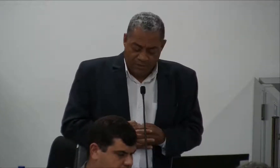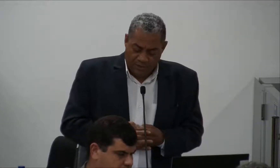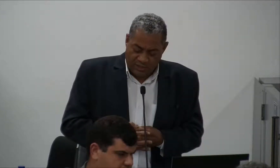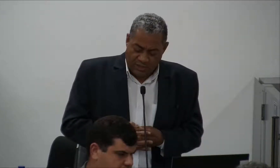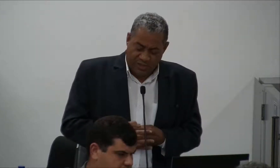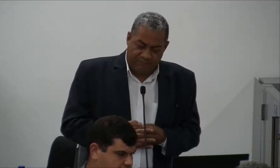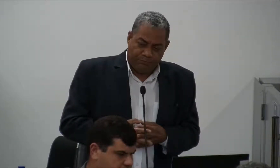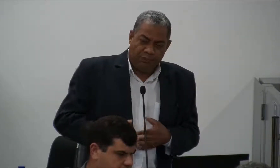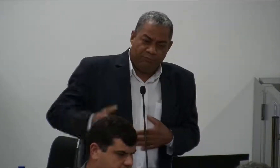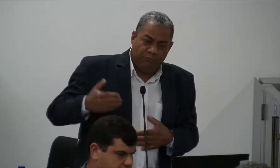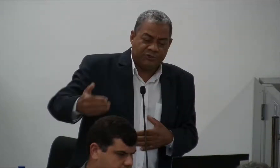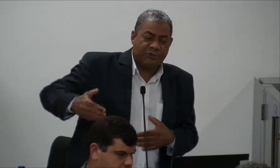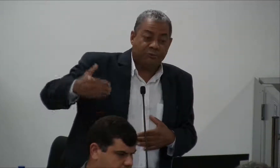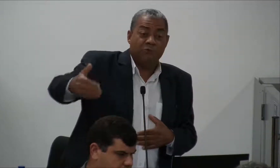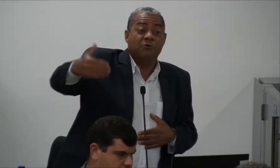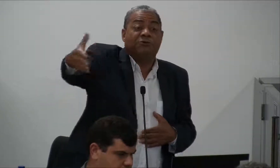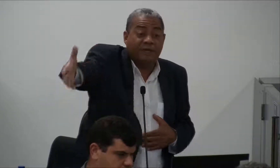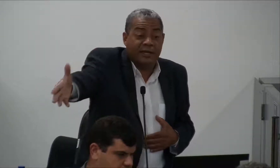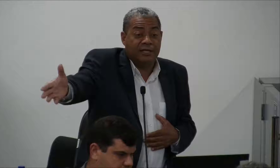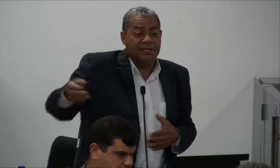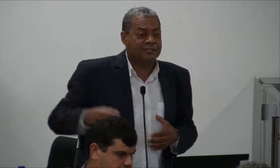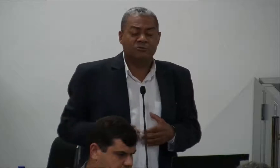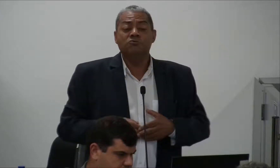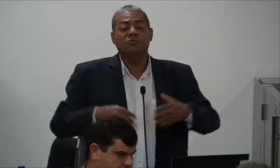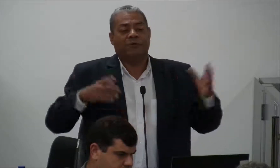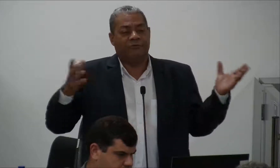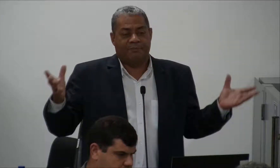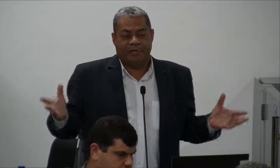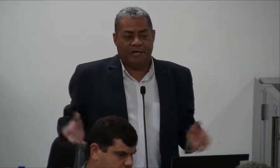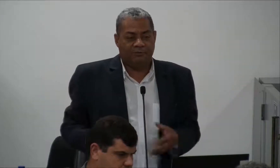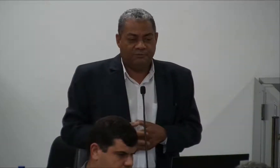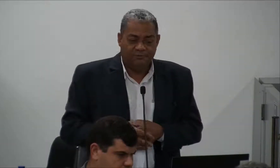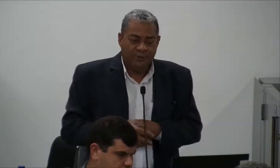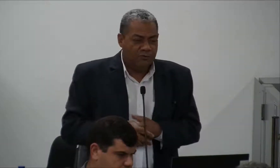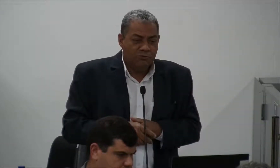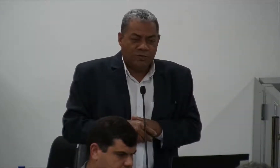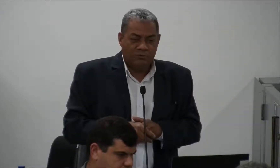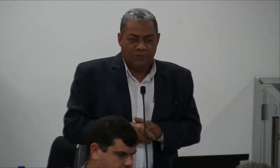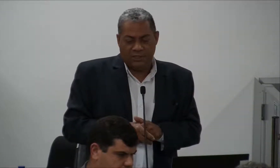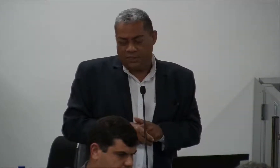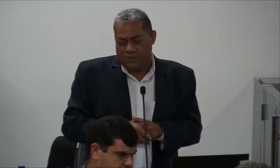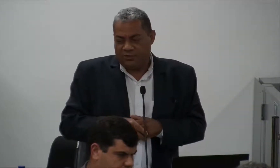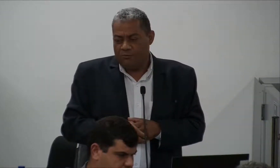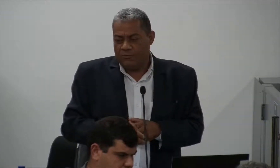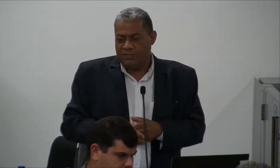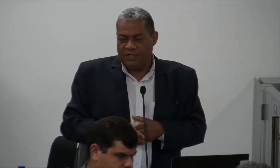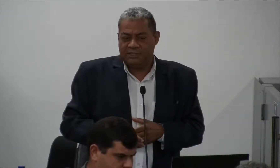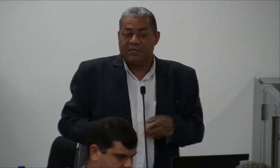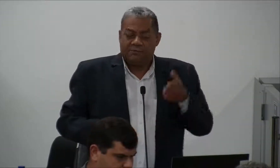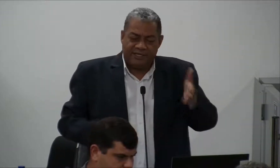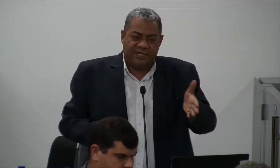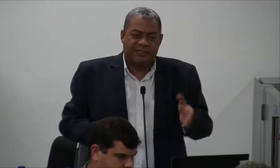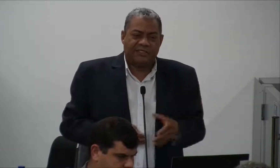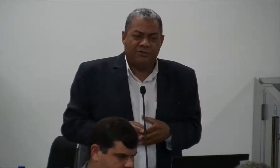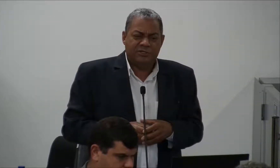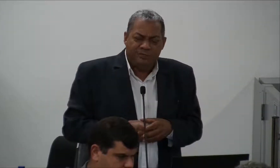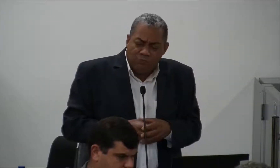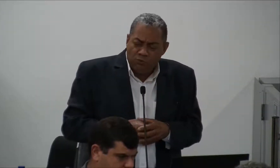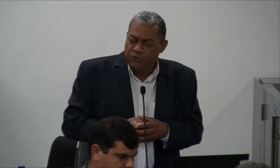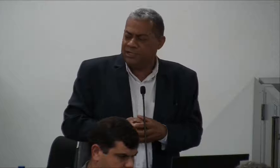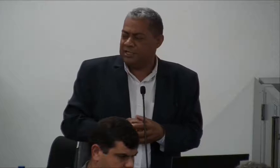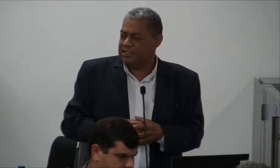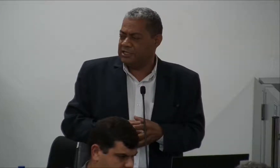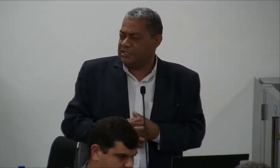ficou... o projeto proibiu os flanelinhas, nunca foi aplicado. Nunca, nunca. Então tem um monte de leis, mas esse da saúde